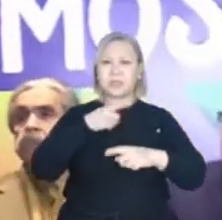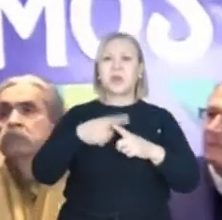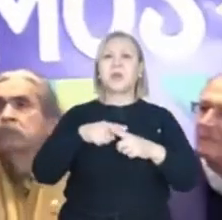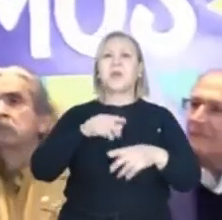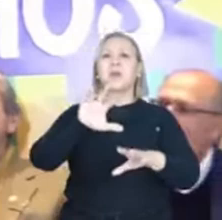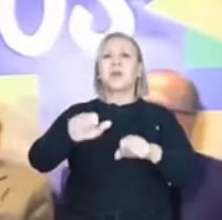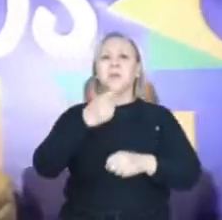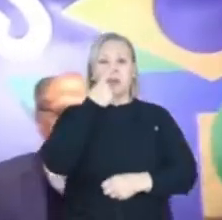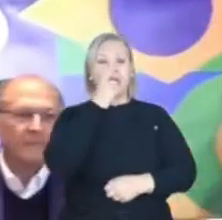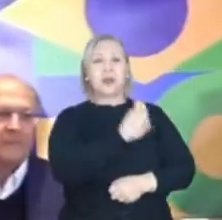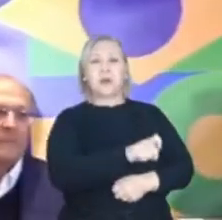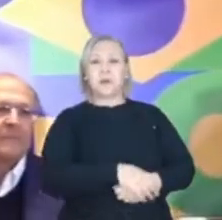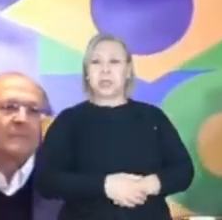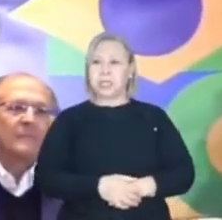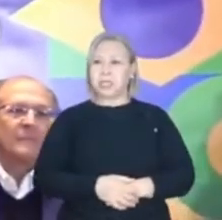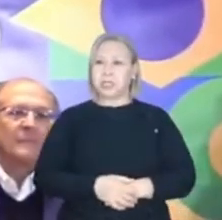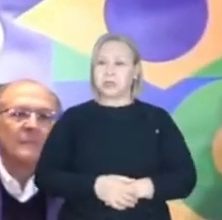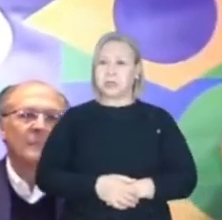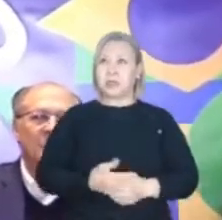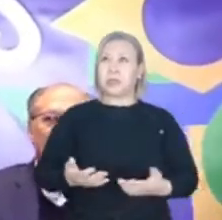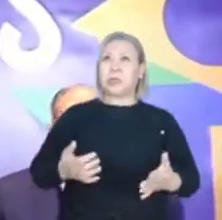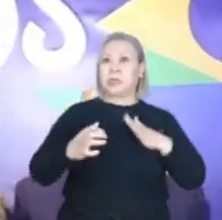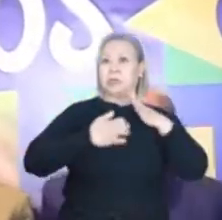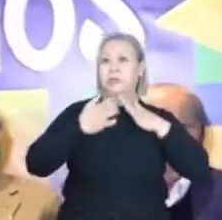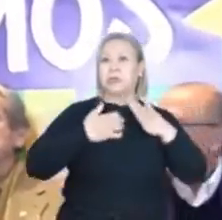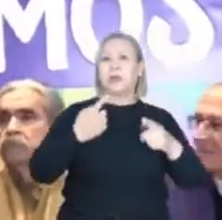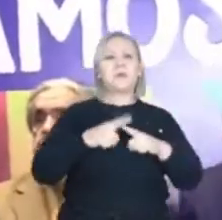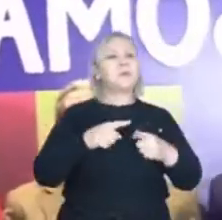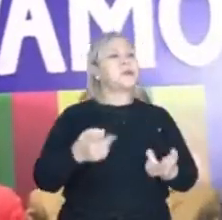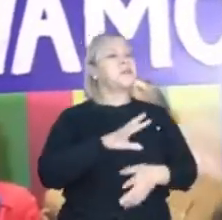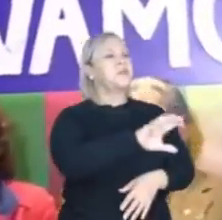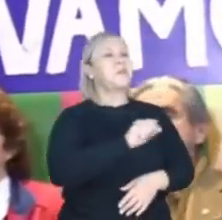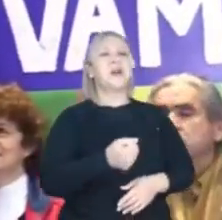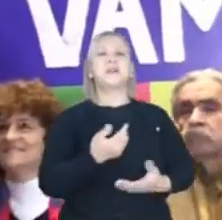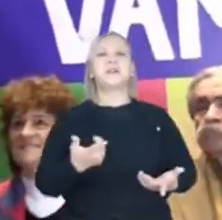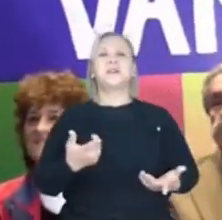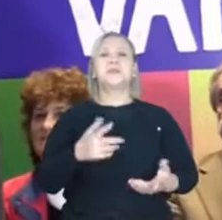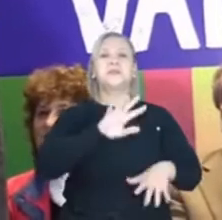o lixo, sabe, de um grande empresário? Por que que não pega dos catadores?